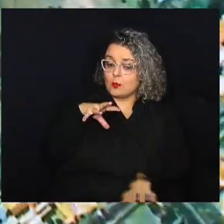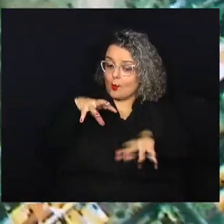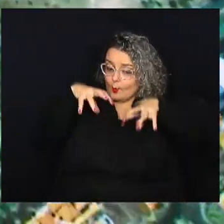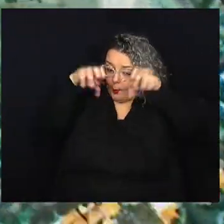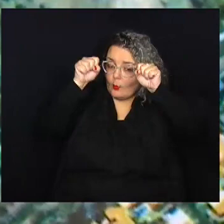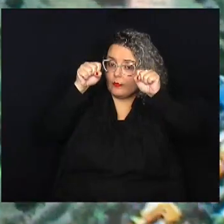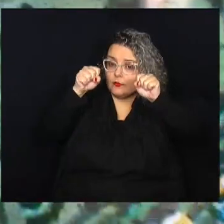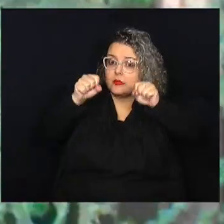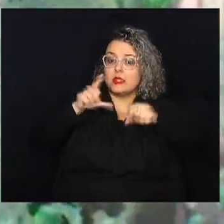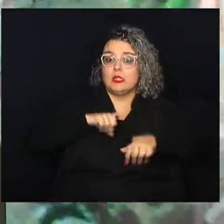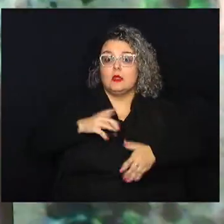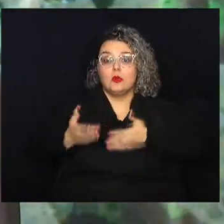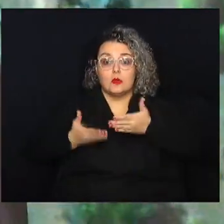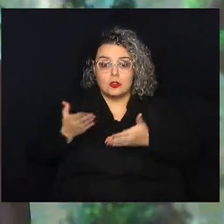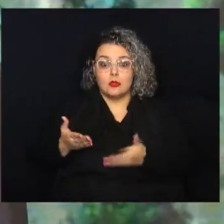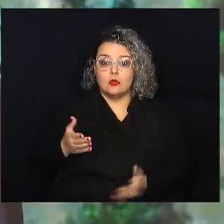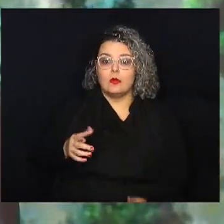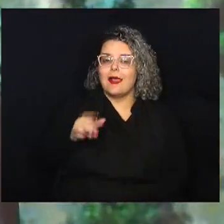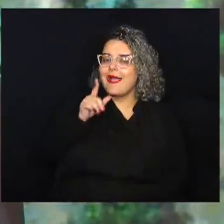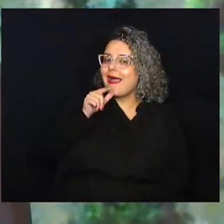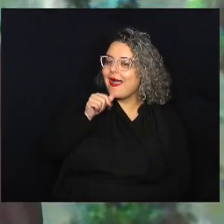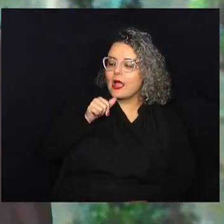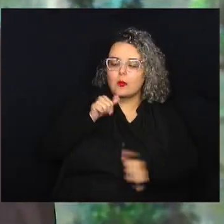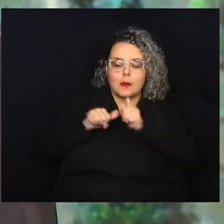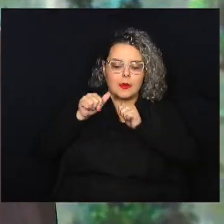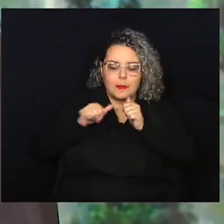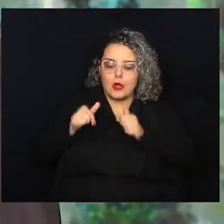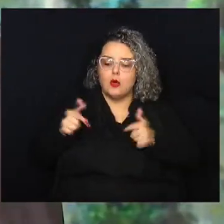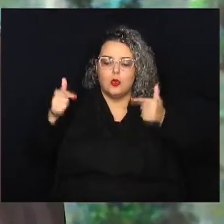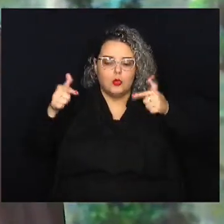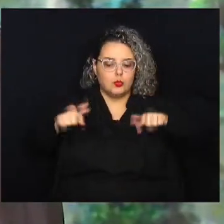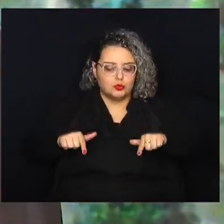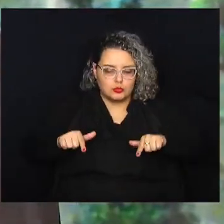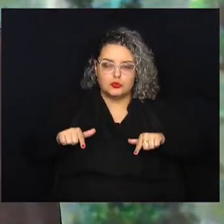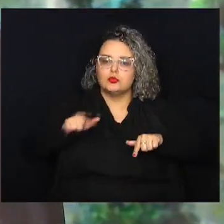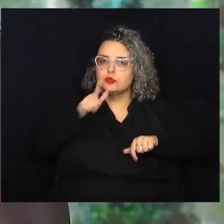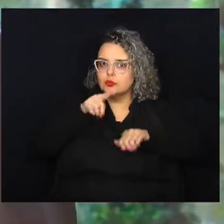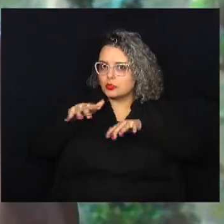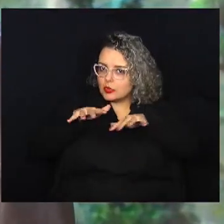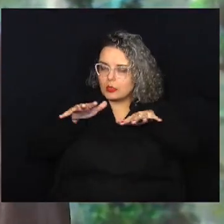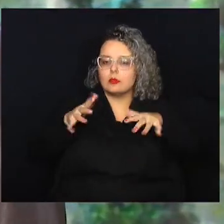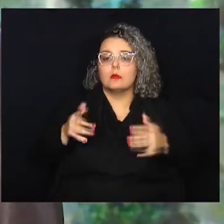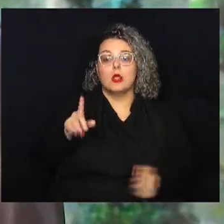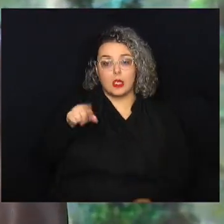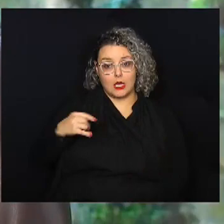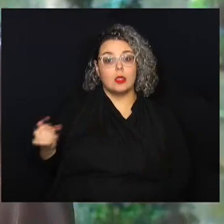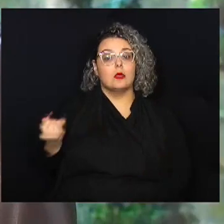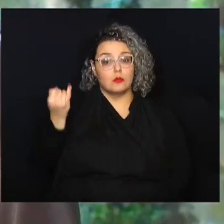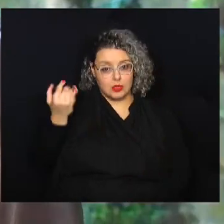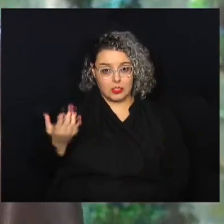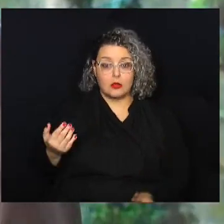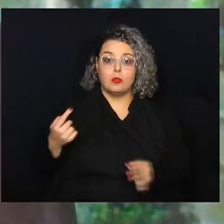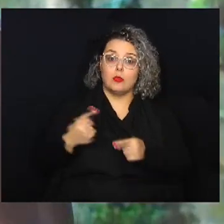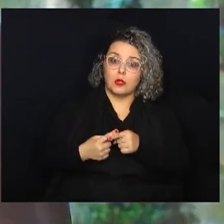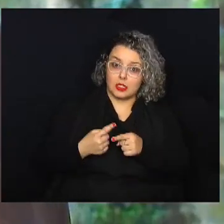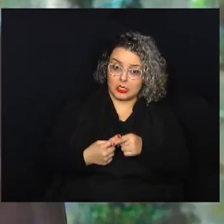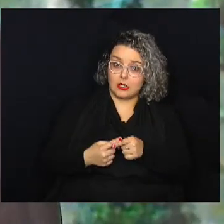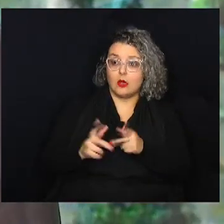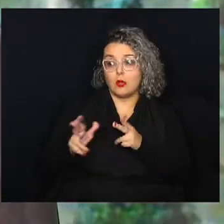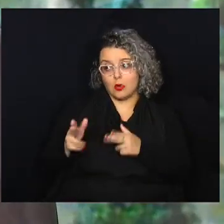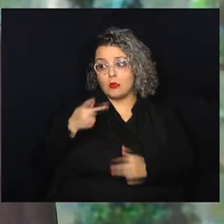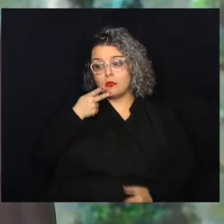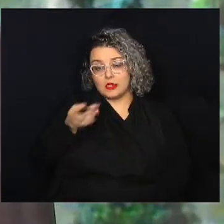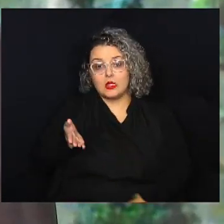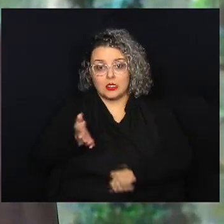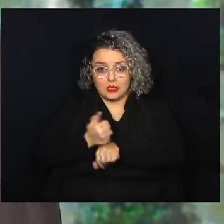exige cuidado com relação à hidratação, manter a umidificação do ambiente. Isso é uma questão muito importante, até porque, como eu falei antes, a